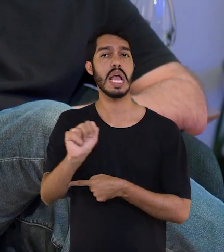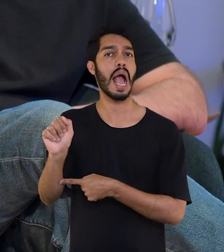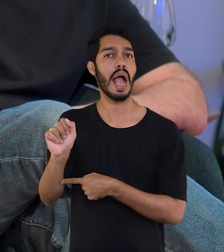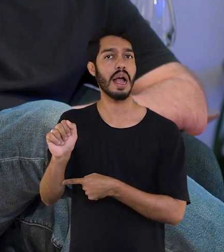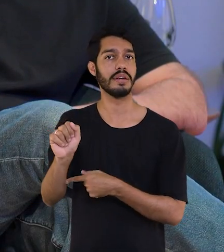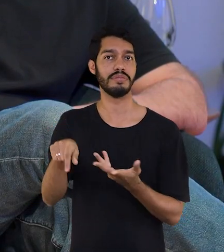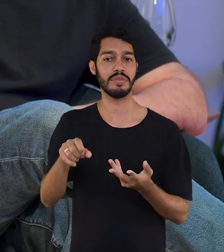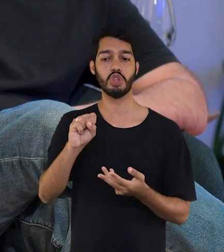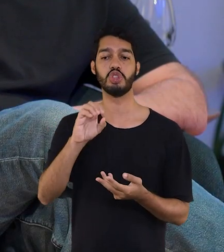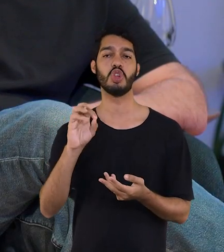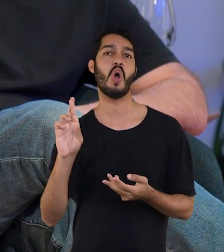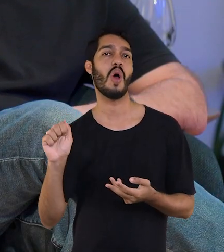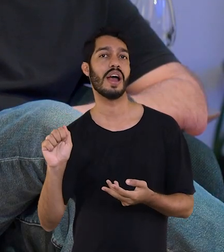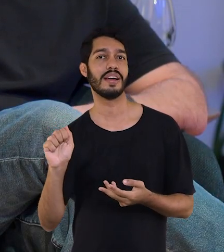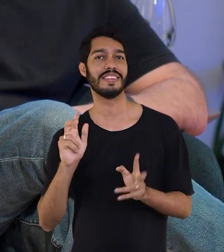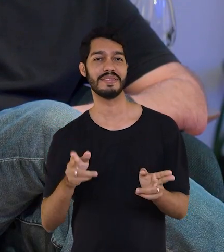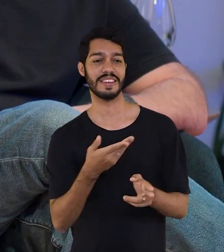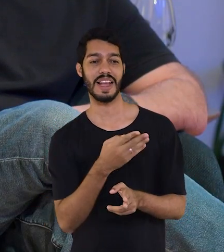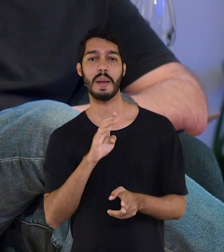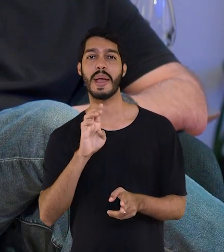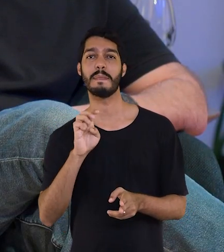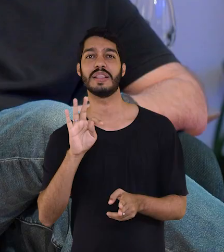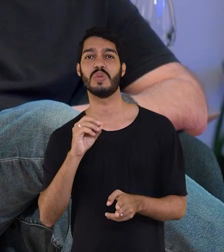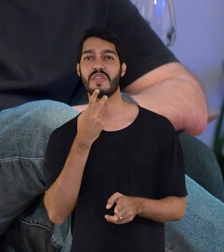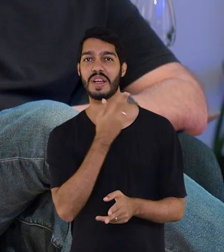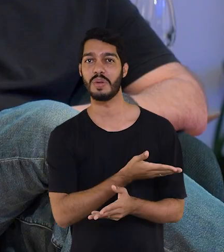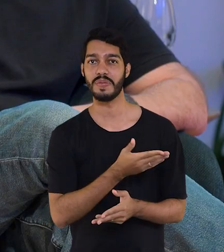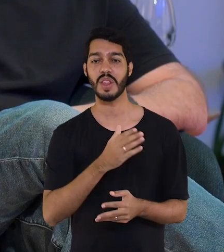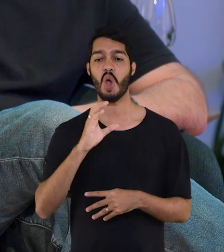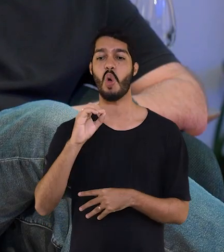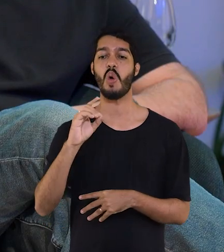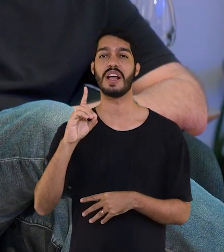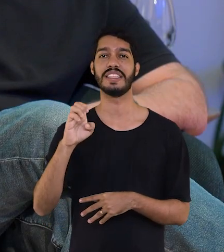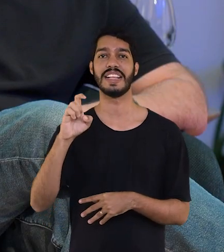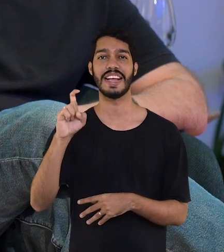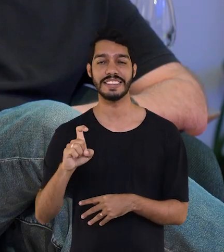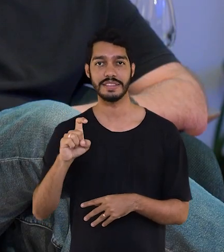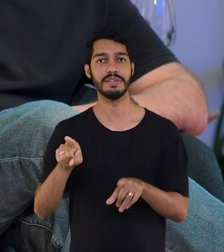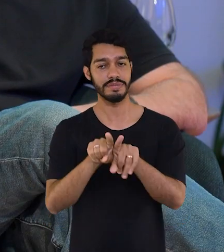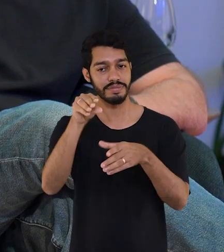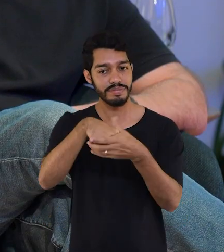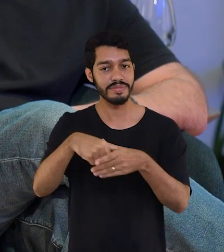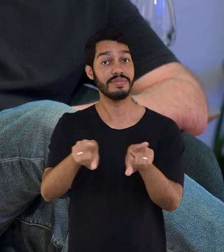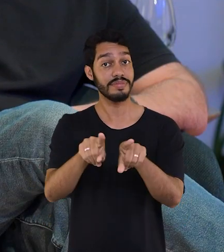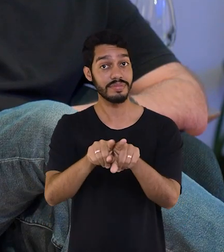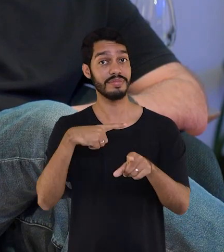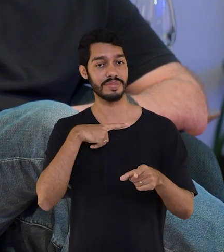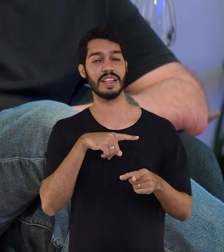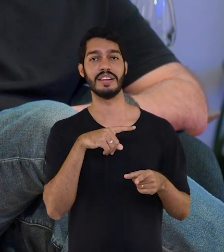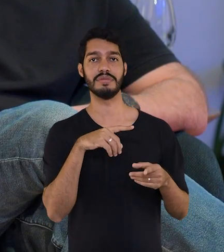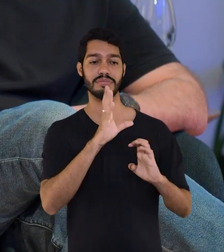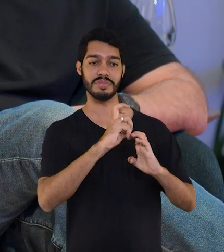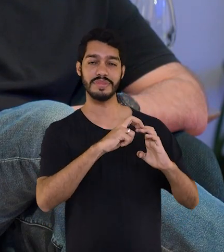Agentes do ChatGPT, a Sora, que o Bebeto falou, o Codex também é um plugin dentro do ChatGPT voltado para a